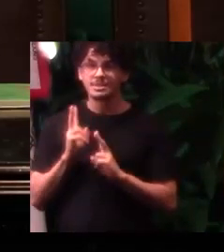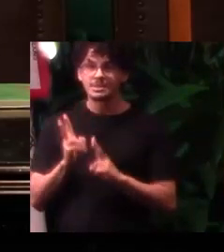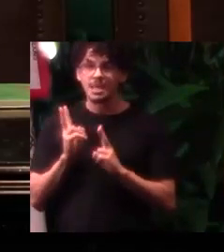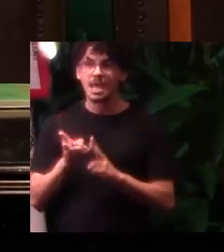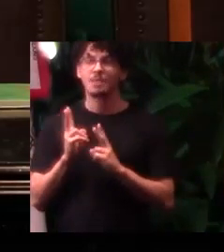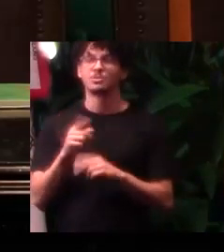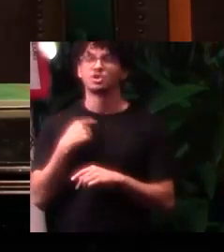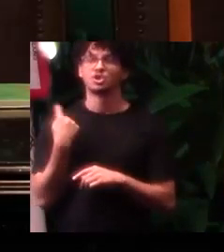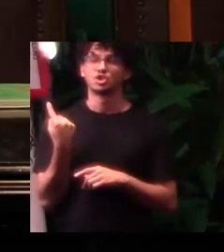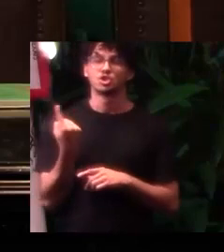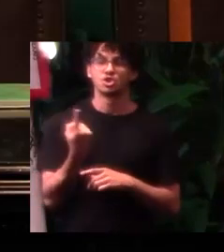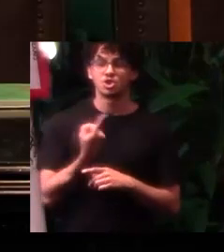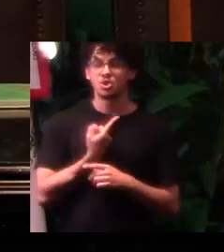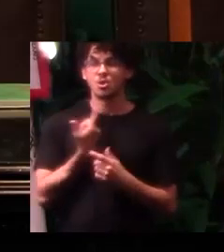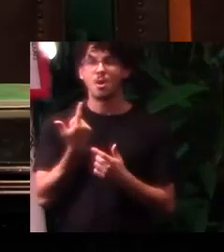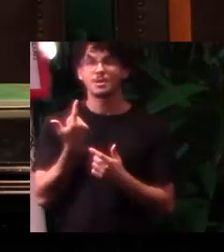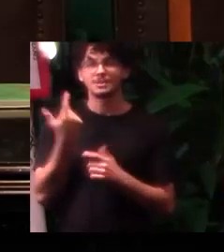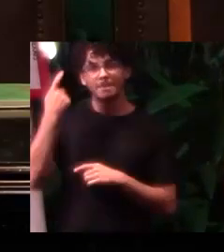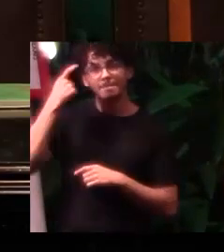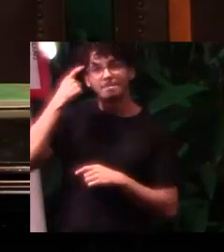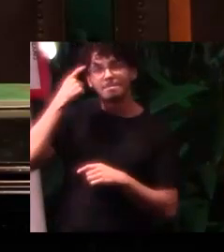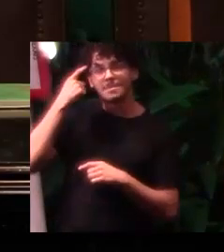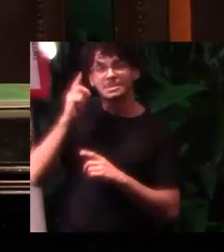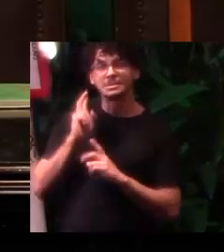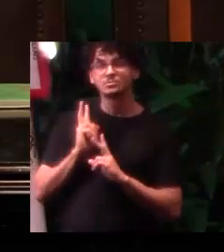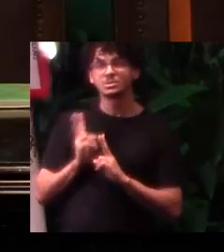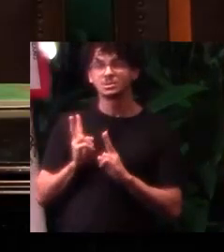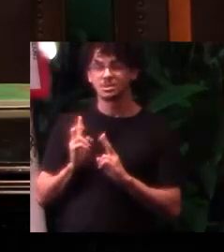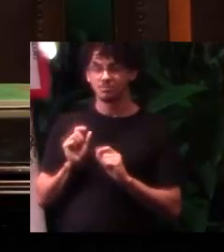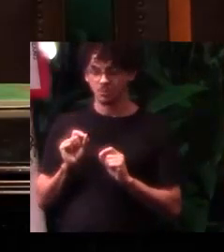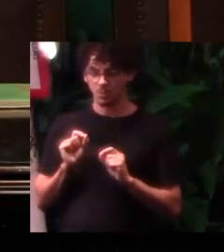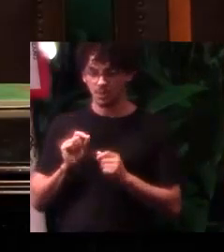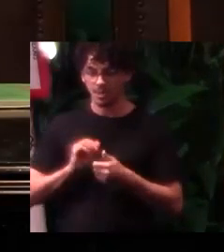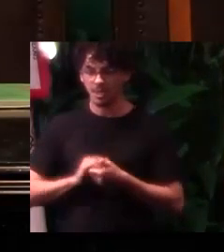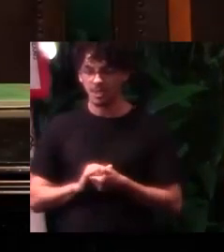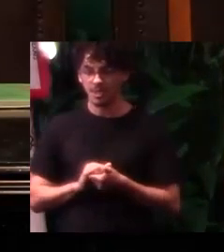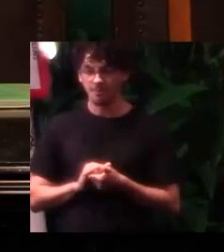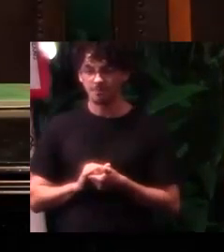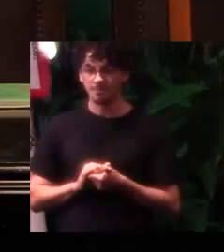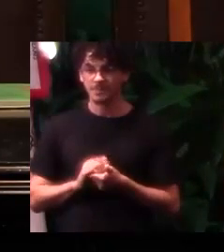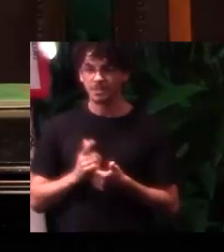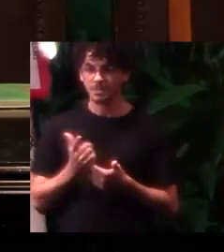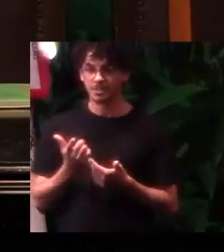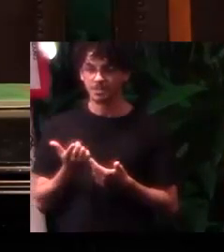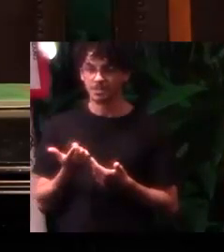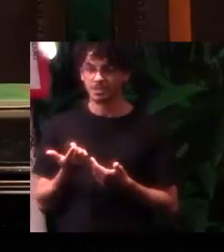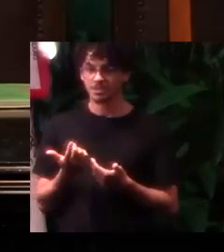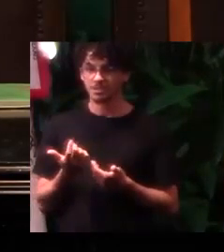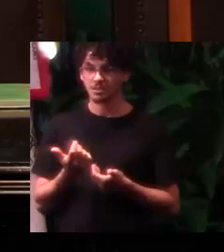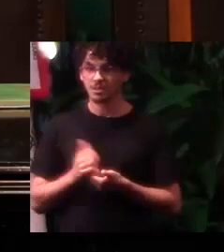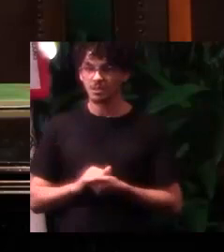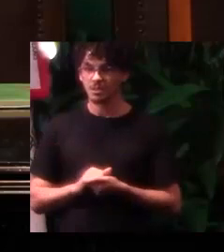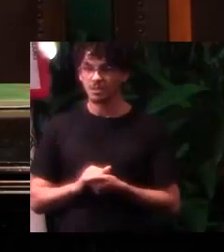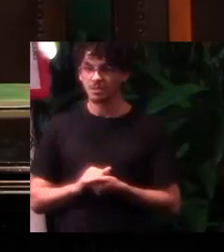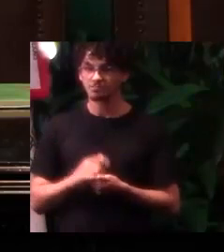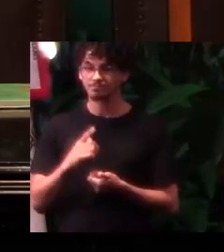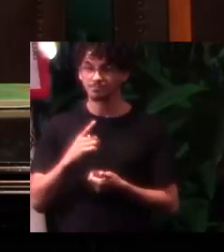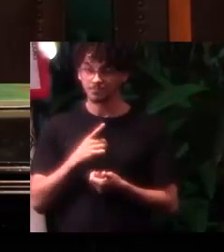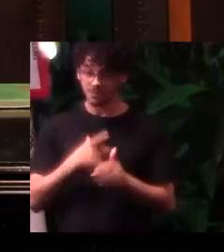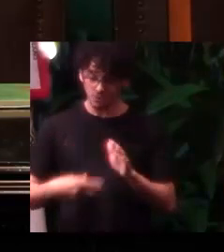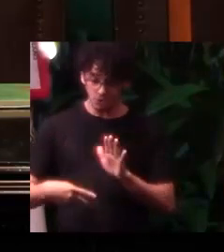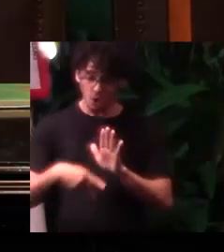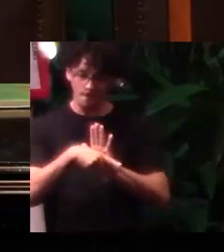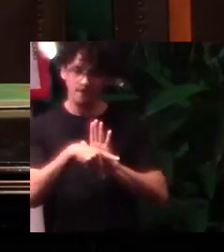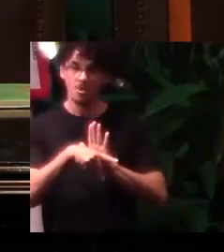quase que nos adestramos a pensar que as estruturas normativas